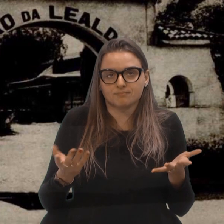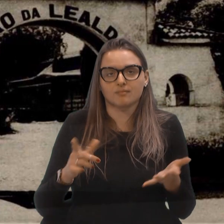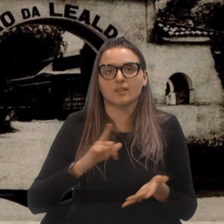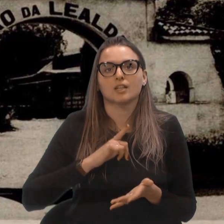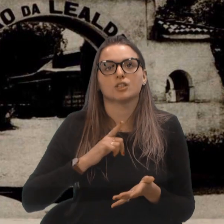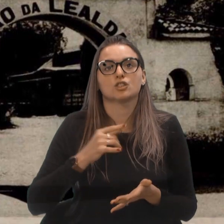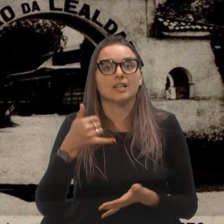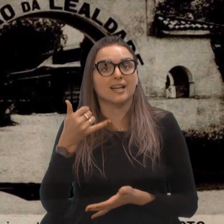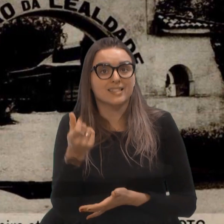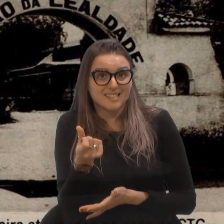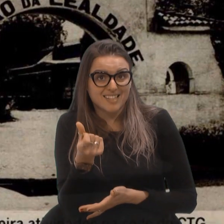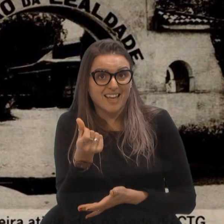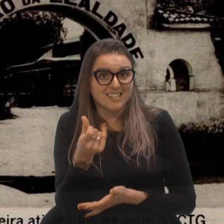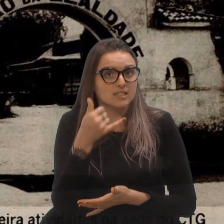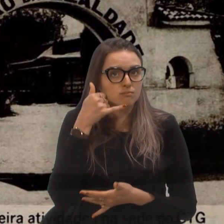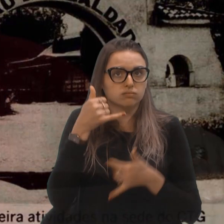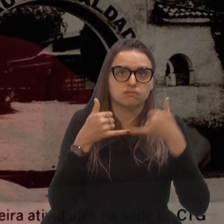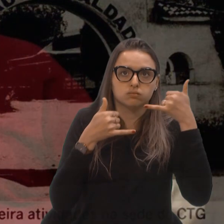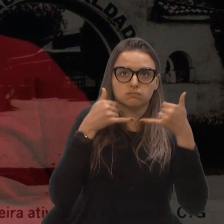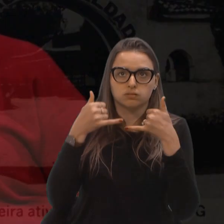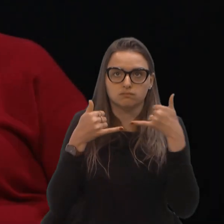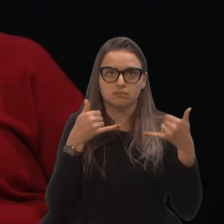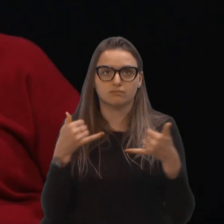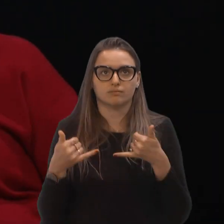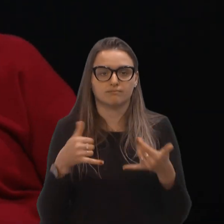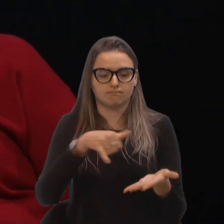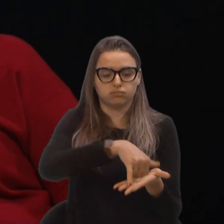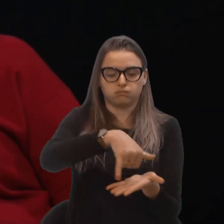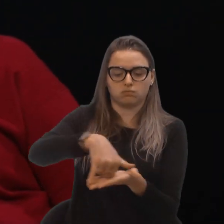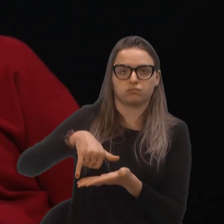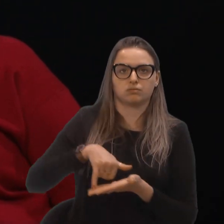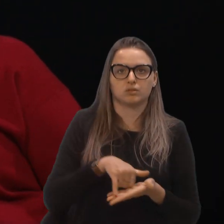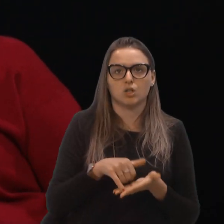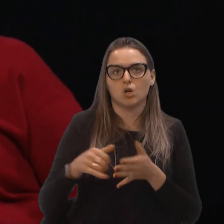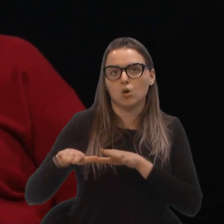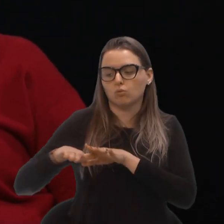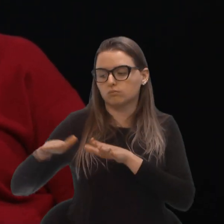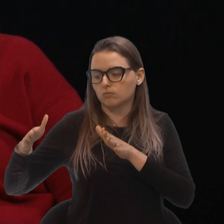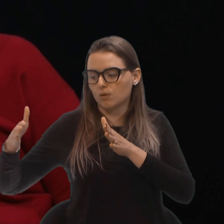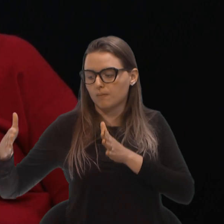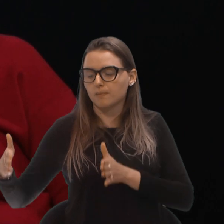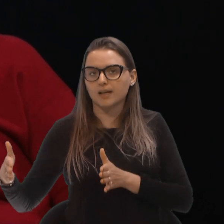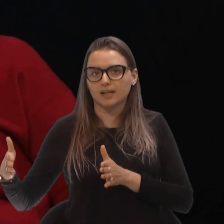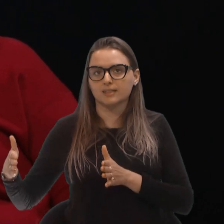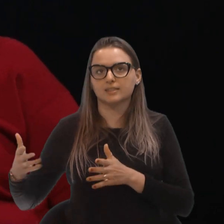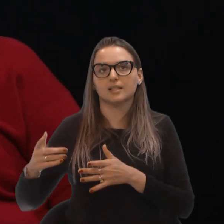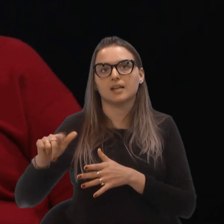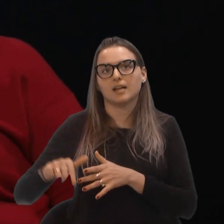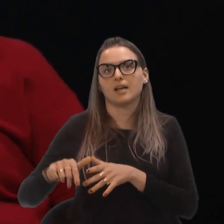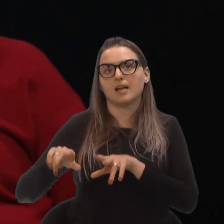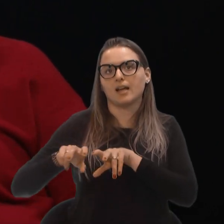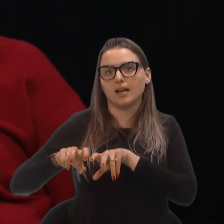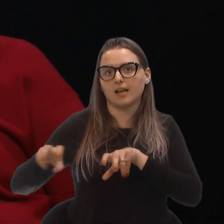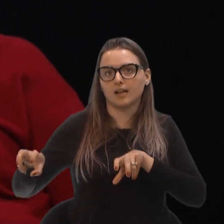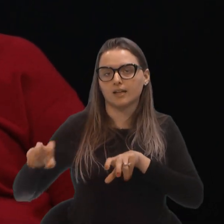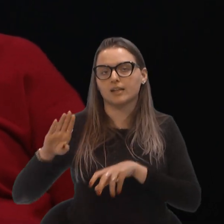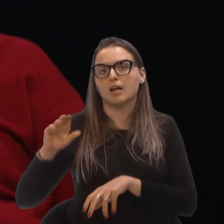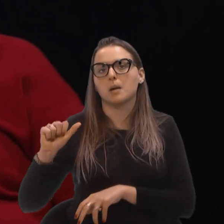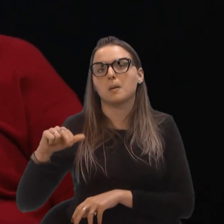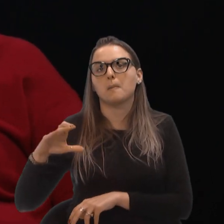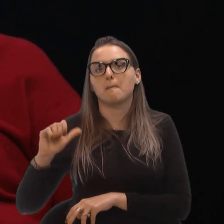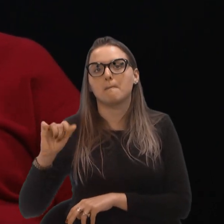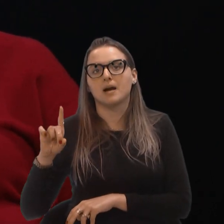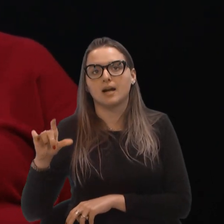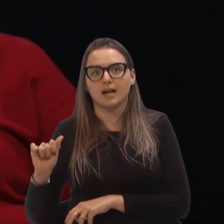seis telefones em cima, uma mesa de janta era uma bancada,